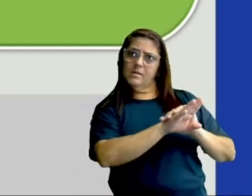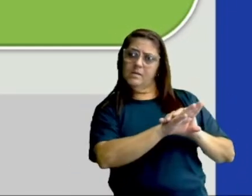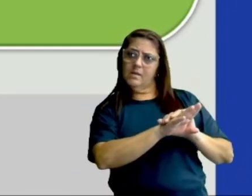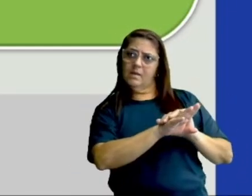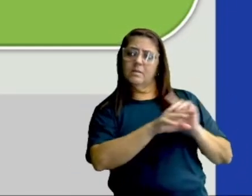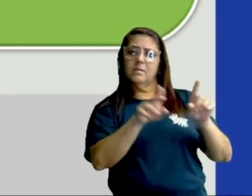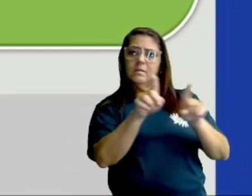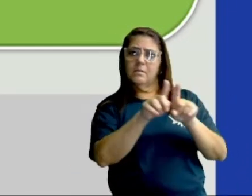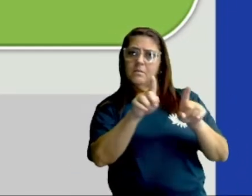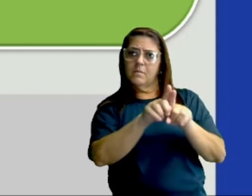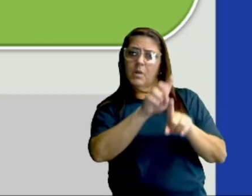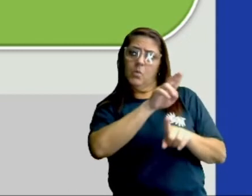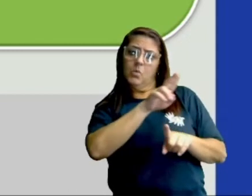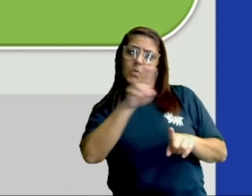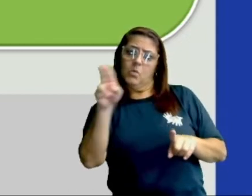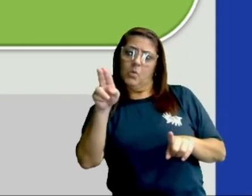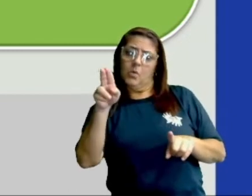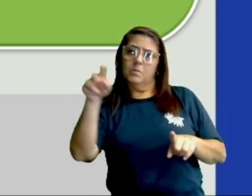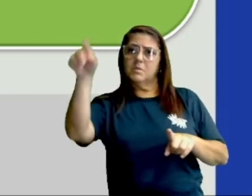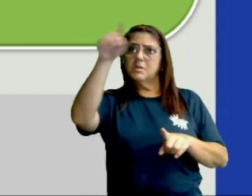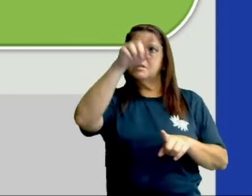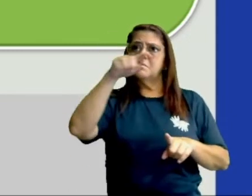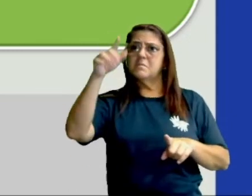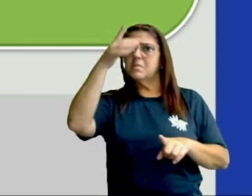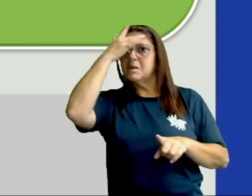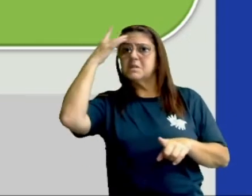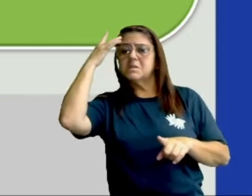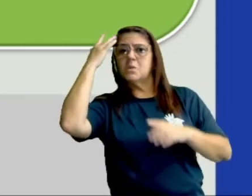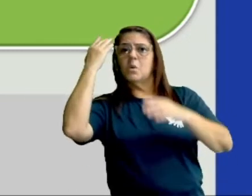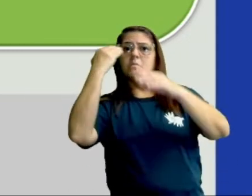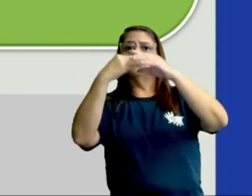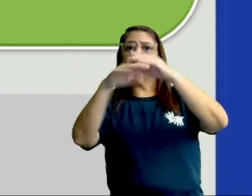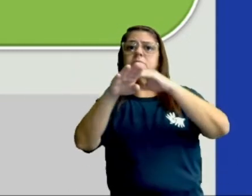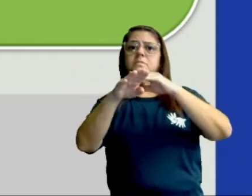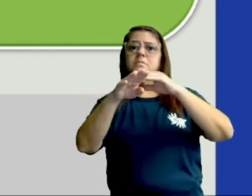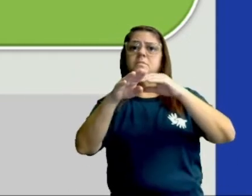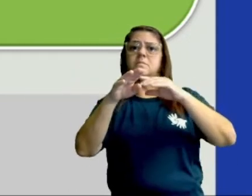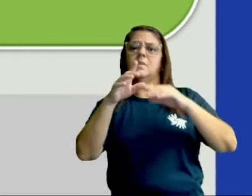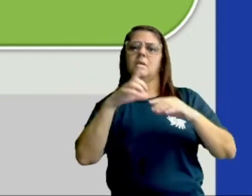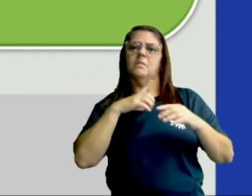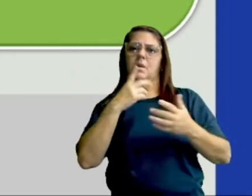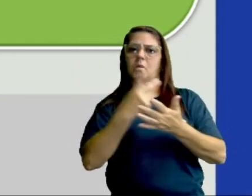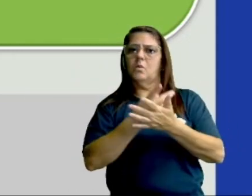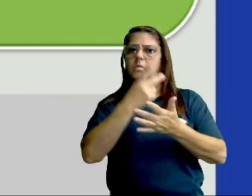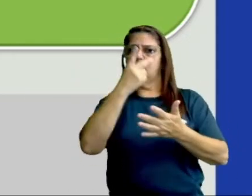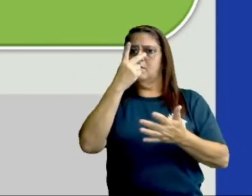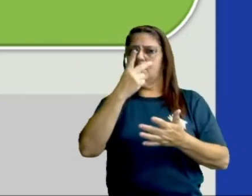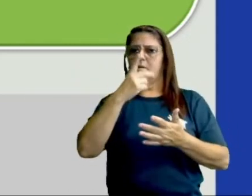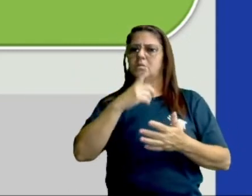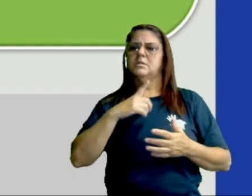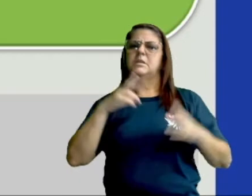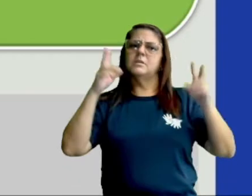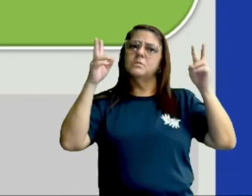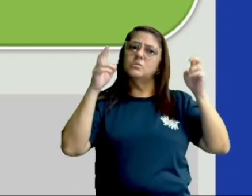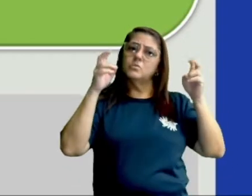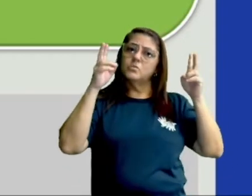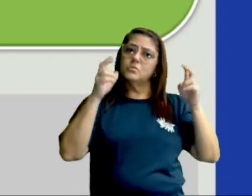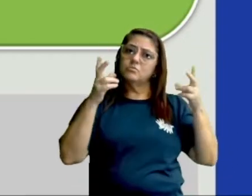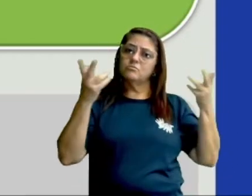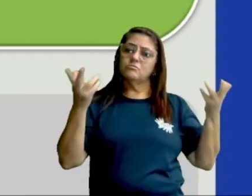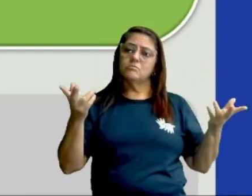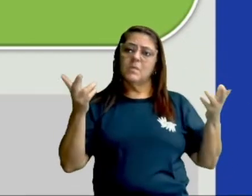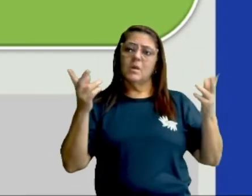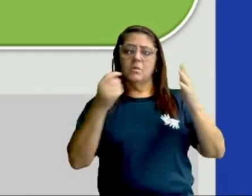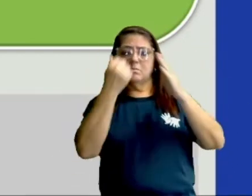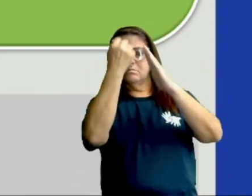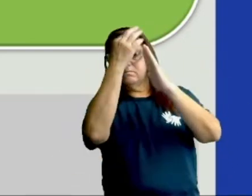do destinatário, que é para quem você está enviando. Também no e-mail acontece aí a partezinha onde tem o assunto, então quando você